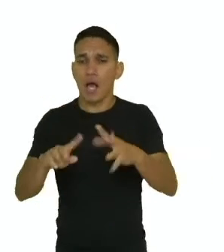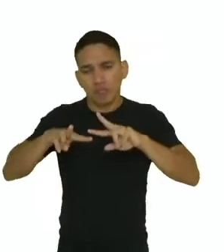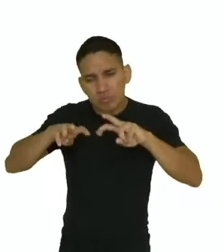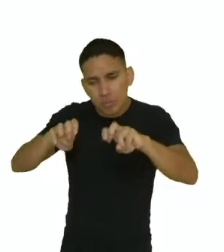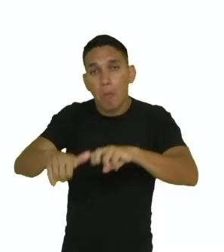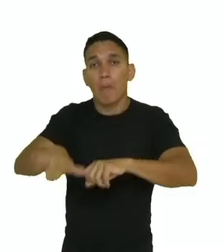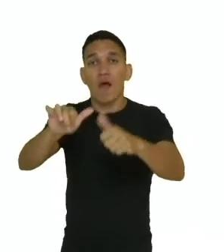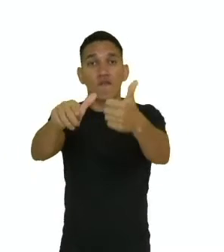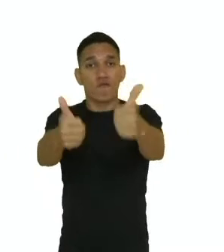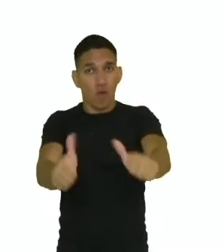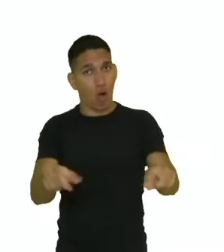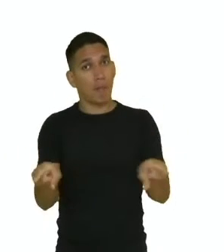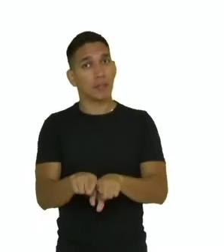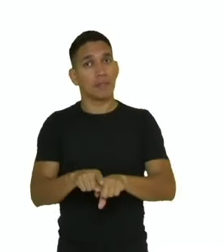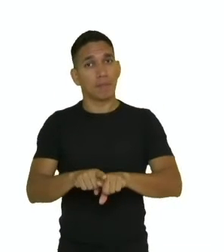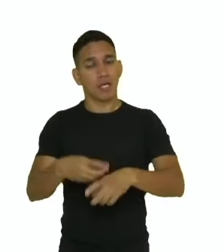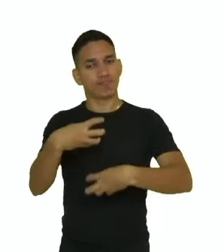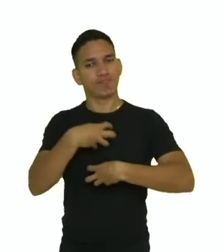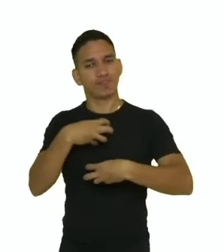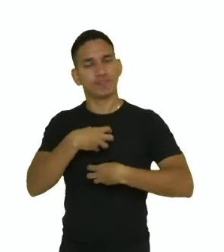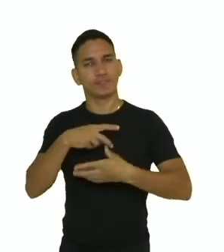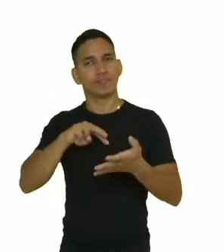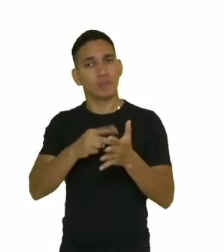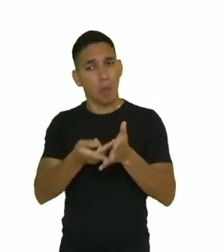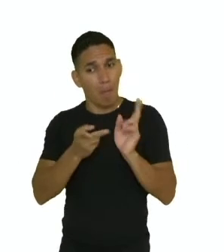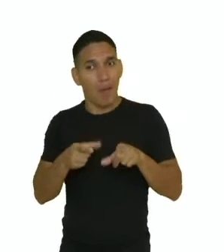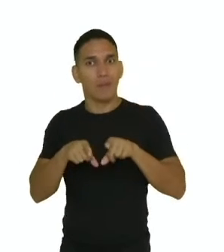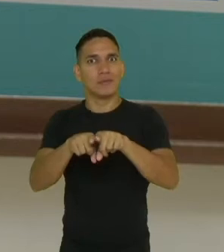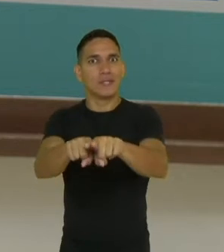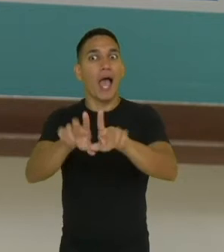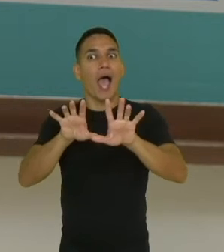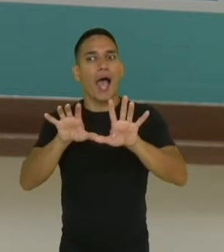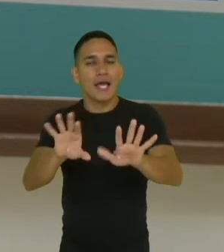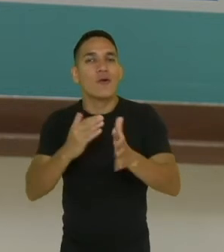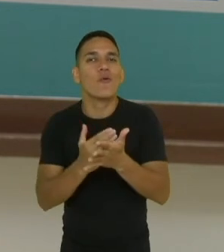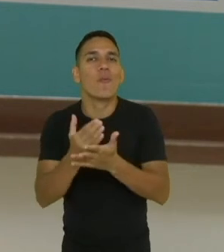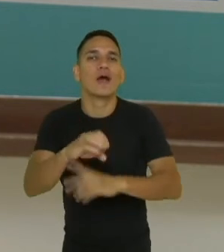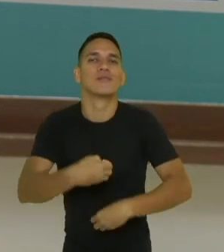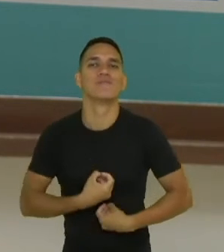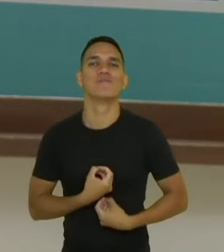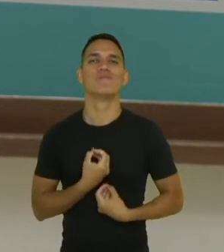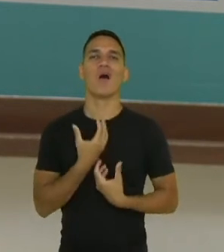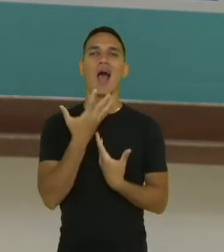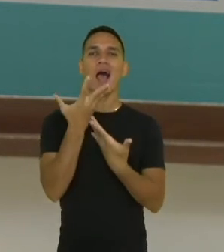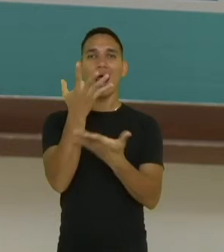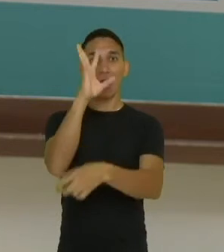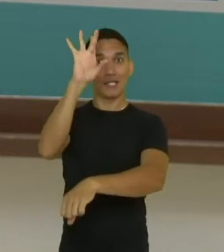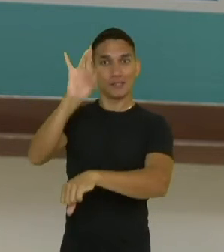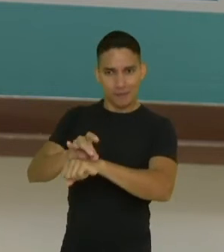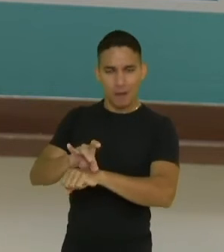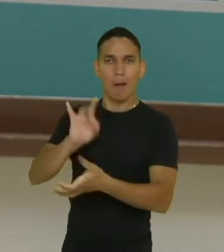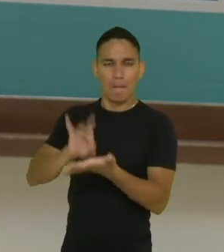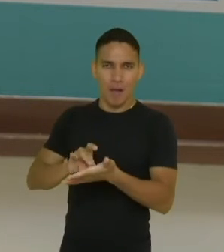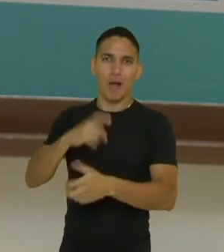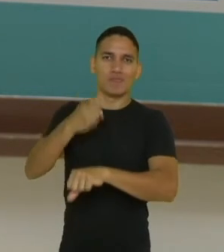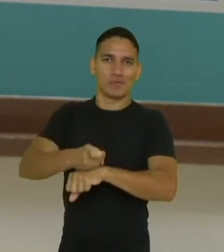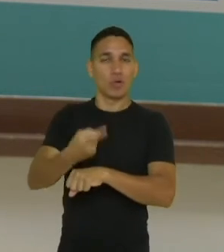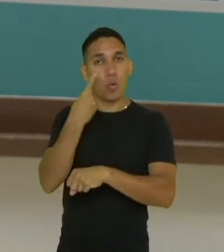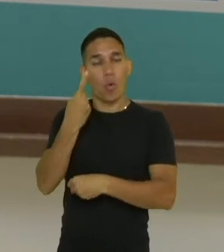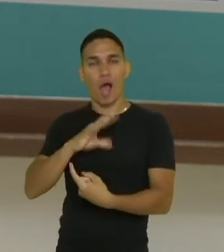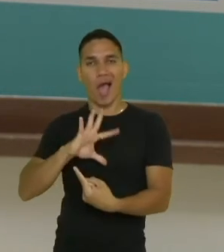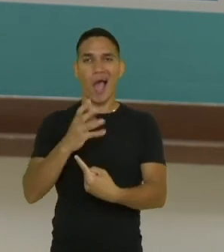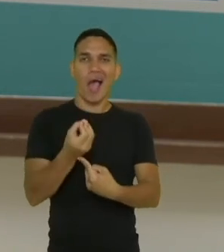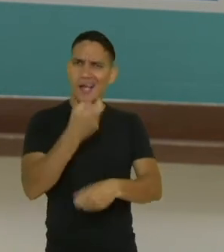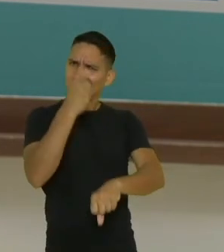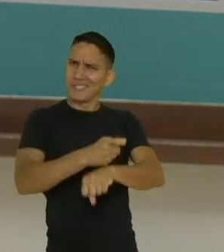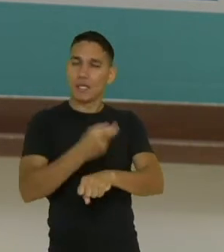seus sentidos ao mesmo tempo. E aí é que entra a ideia da poesia concreta, a arte